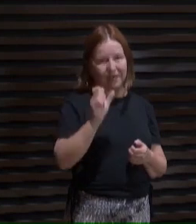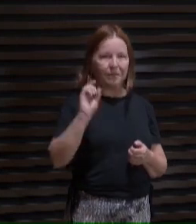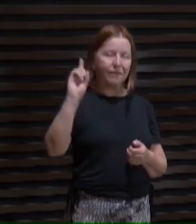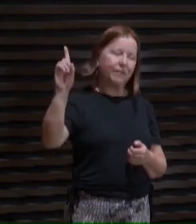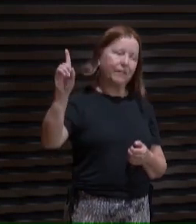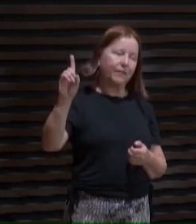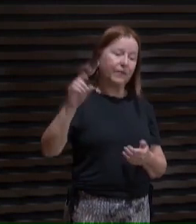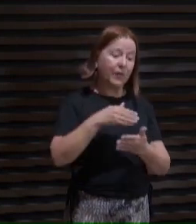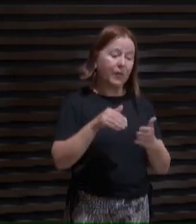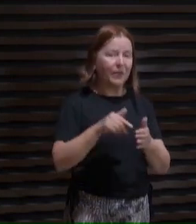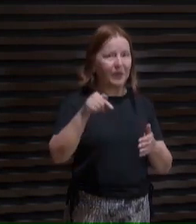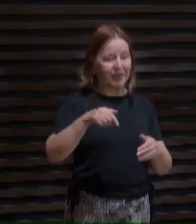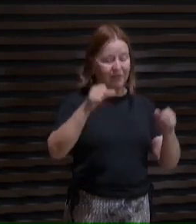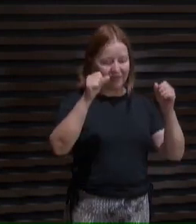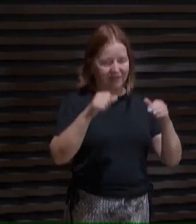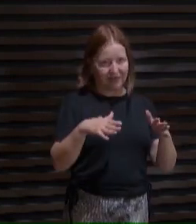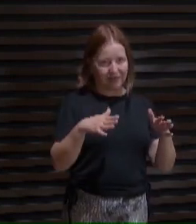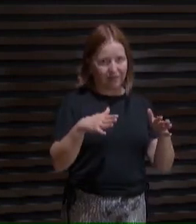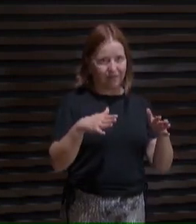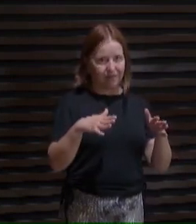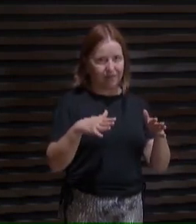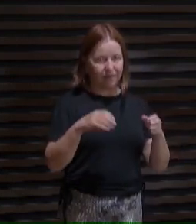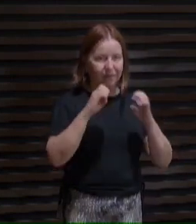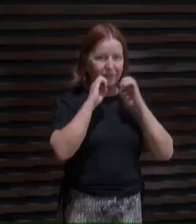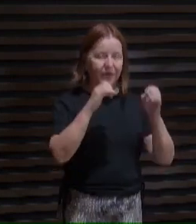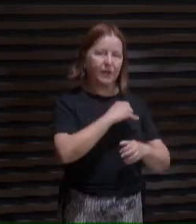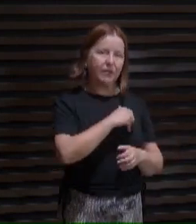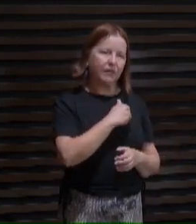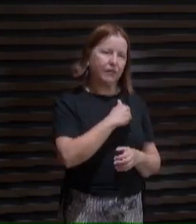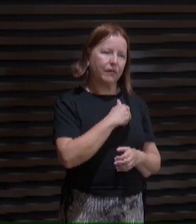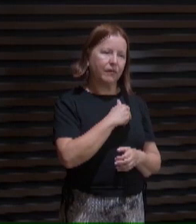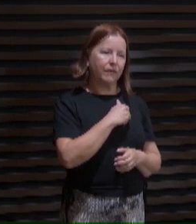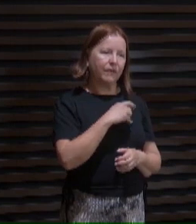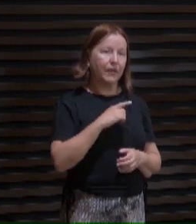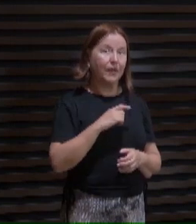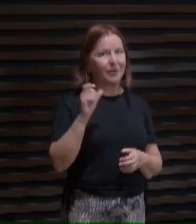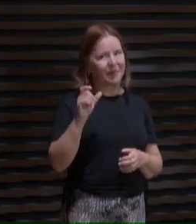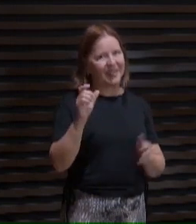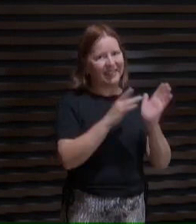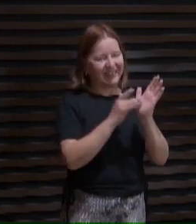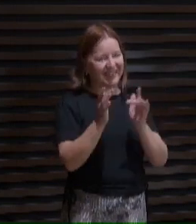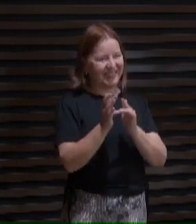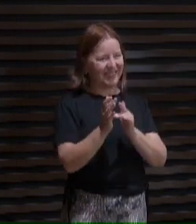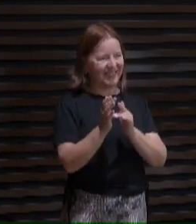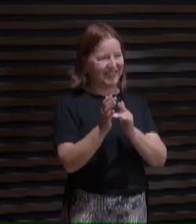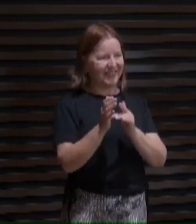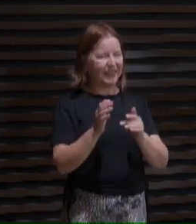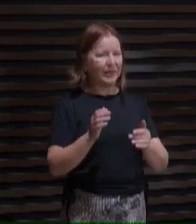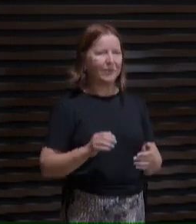7 sinais do Evangelho de João têm uma palavra de Jesus.